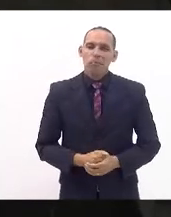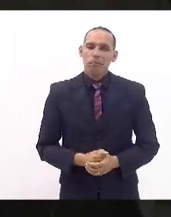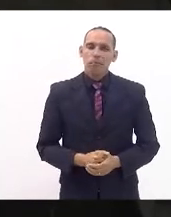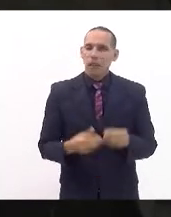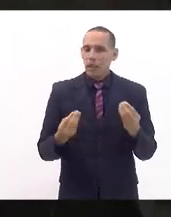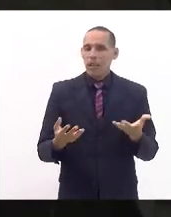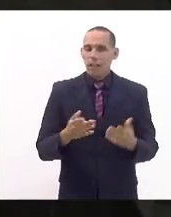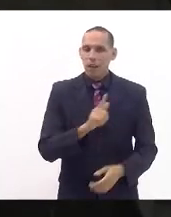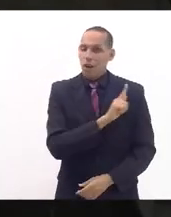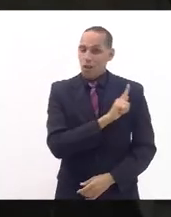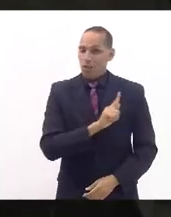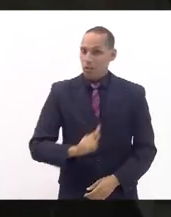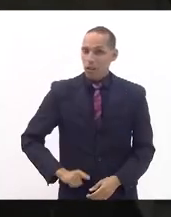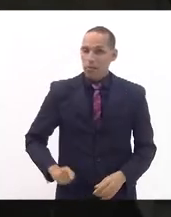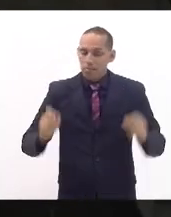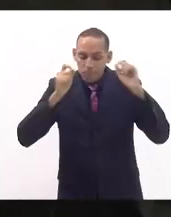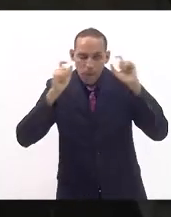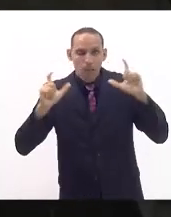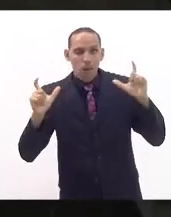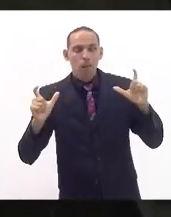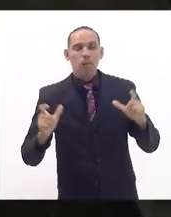que o governador acorde